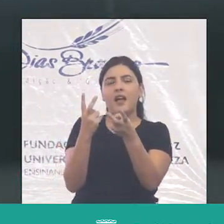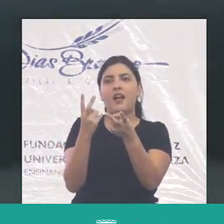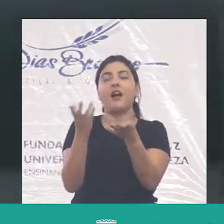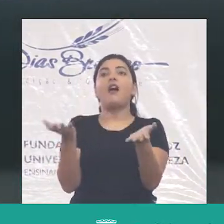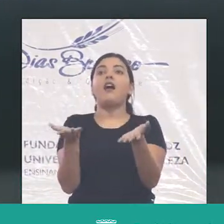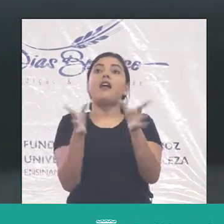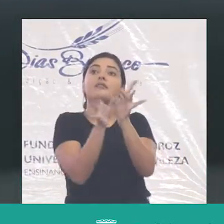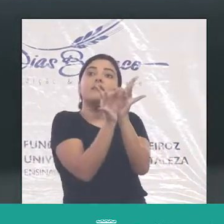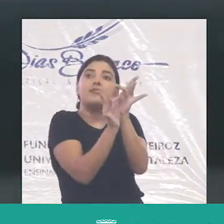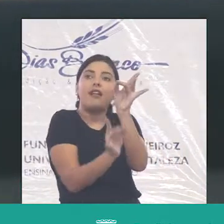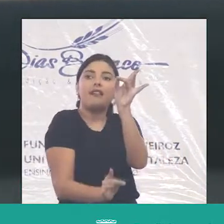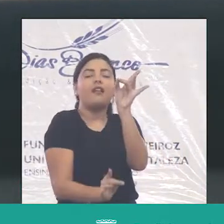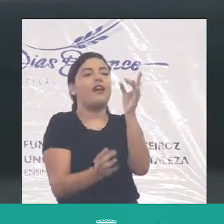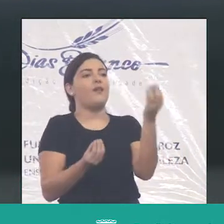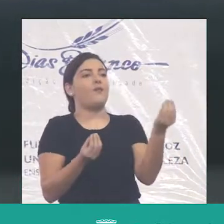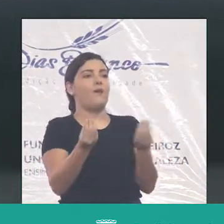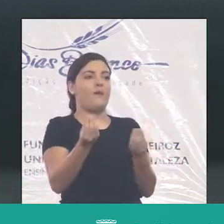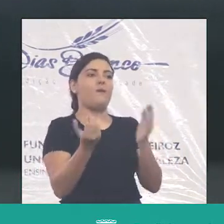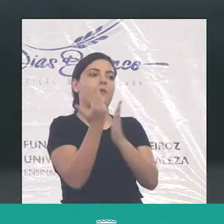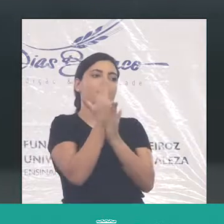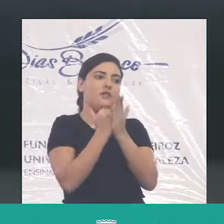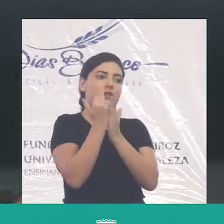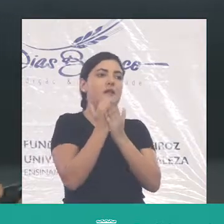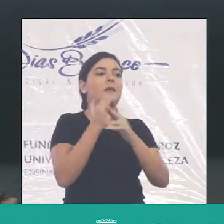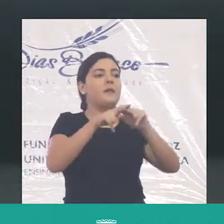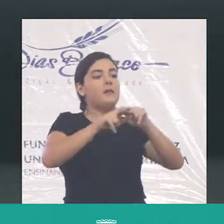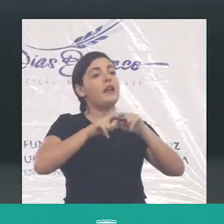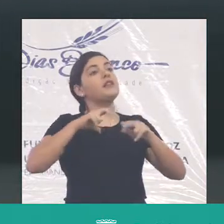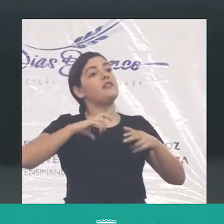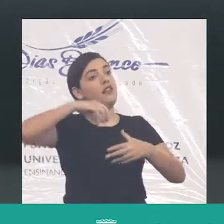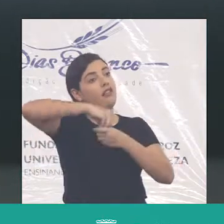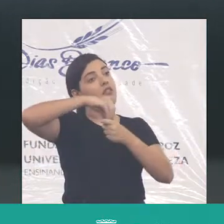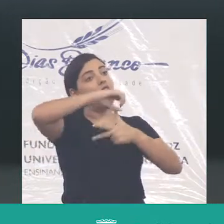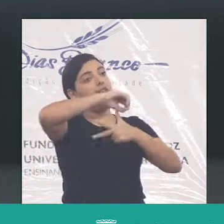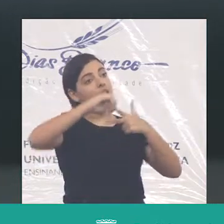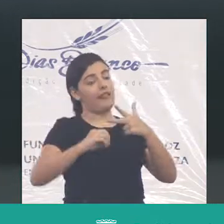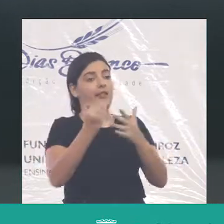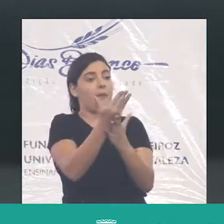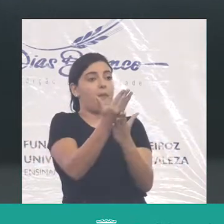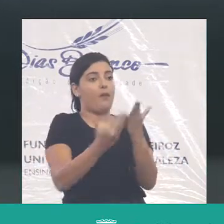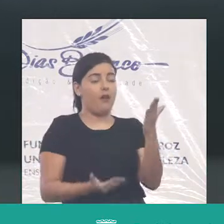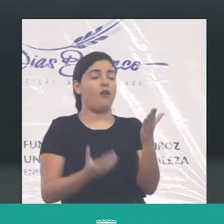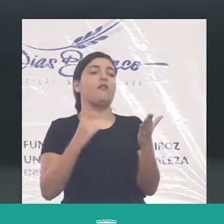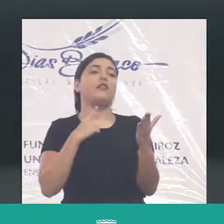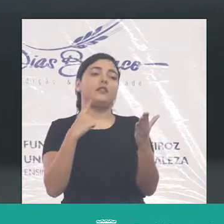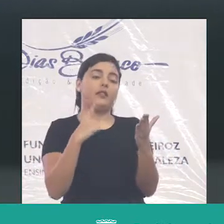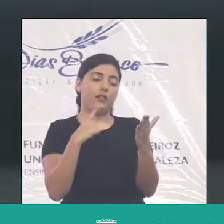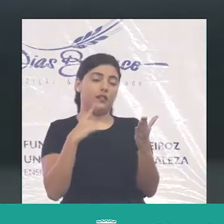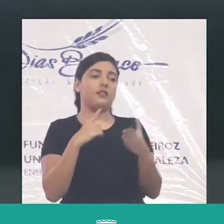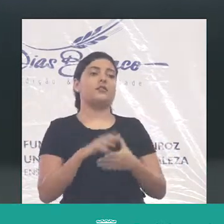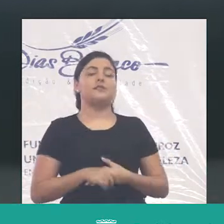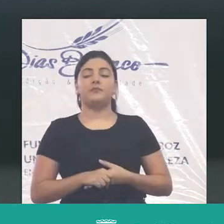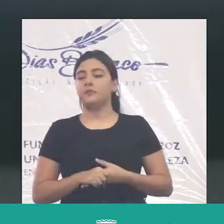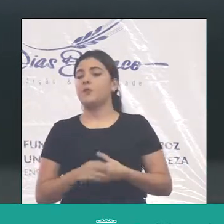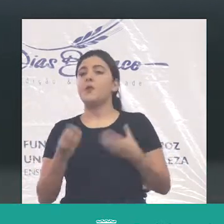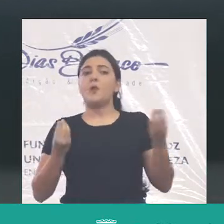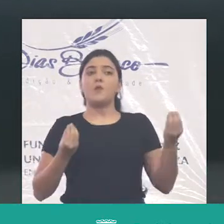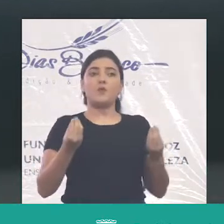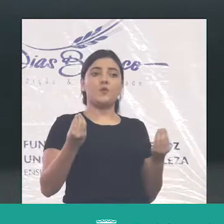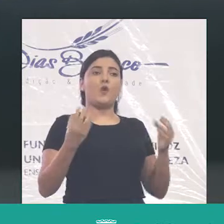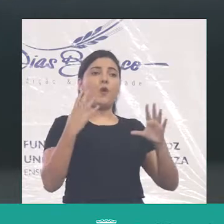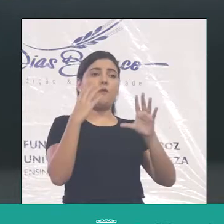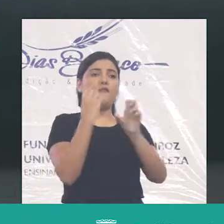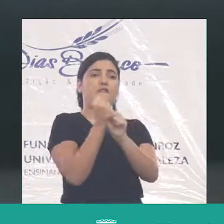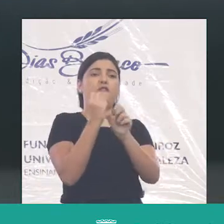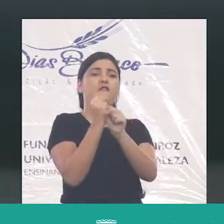de como a figura está sendo construída. E é isso que cai no Enem, entendeu? O que cai no Enem é isso. A fórmula é